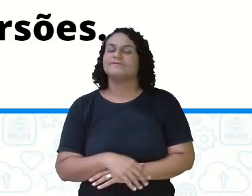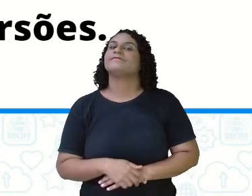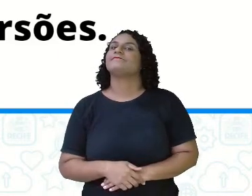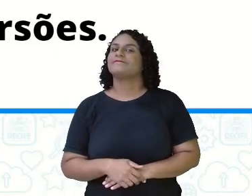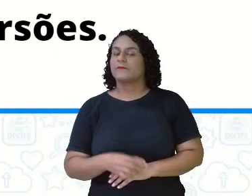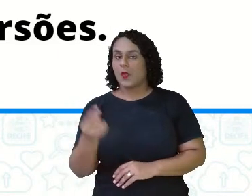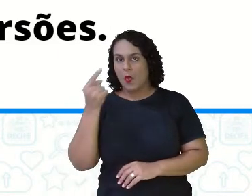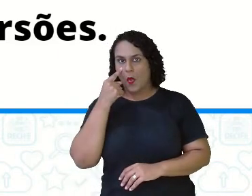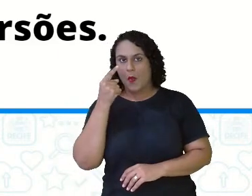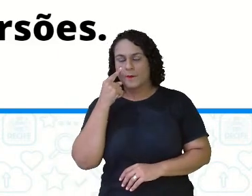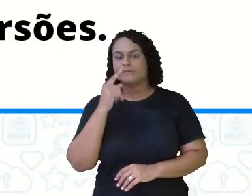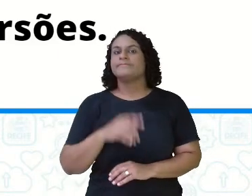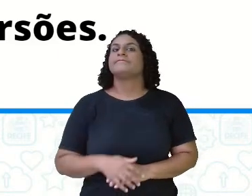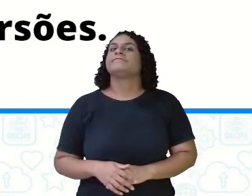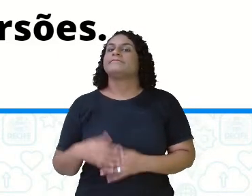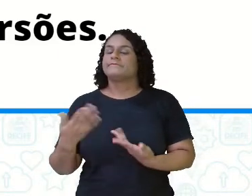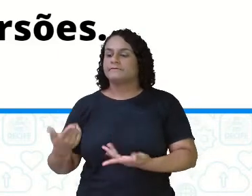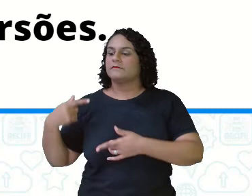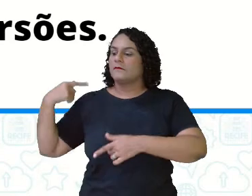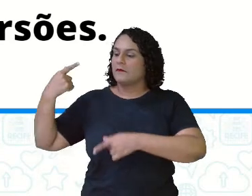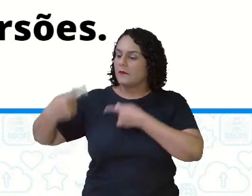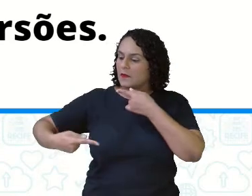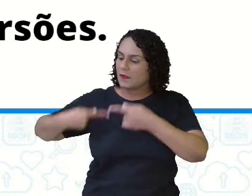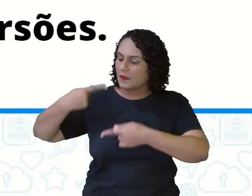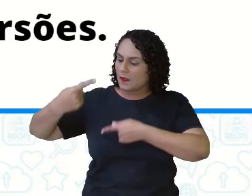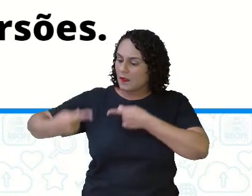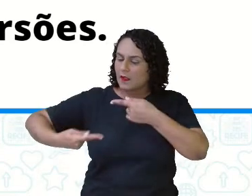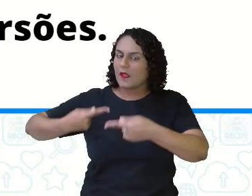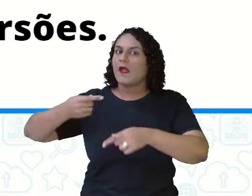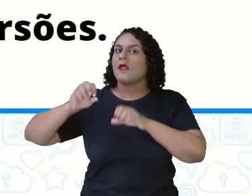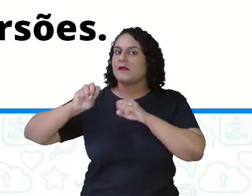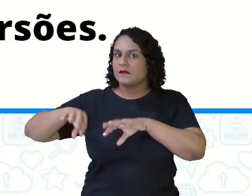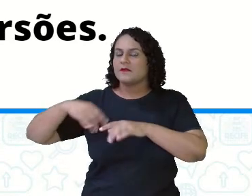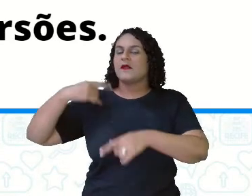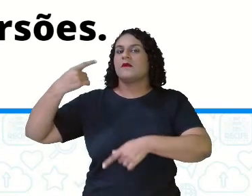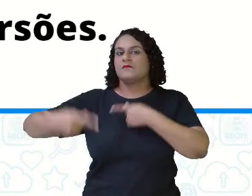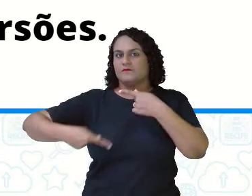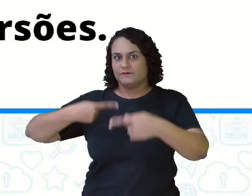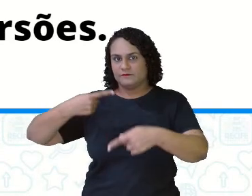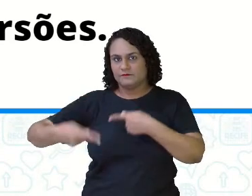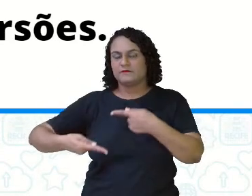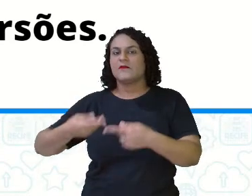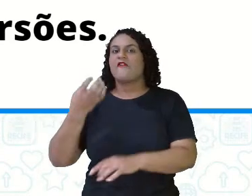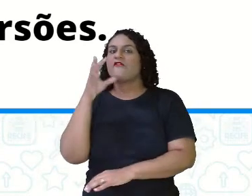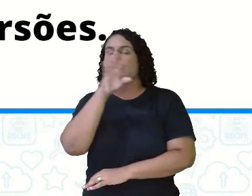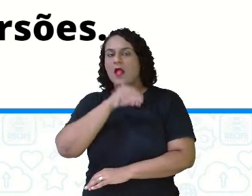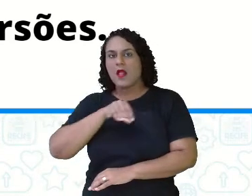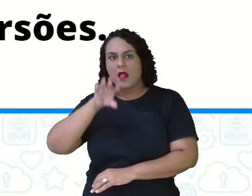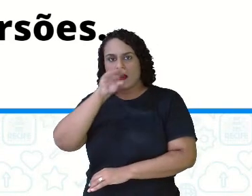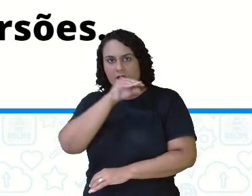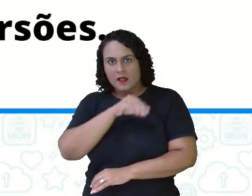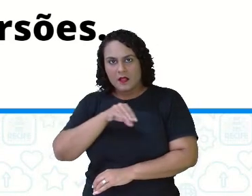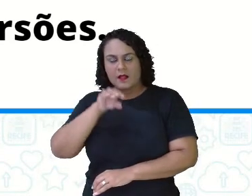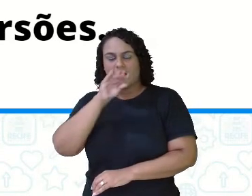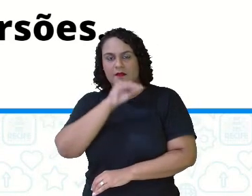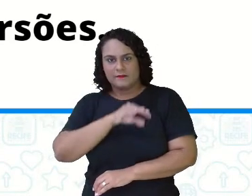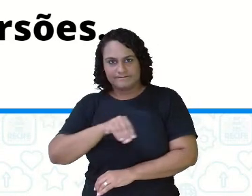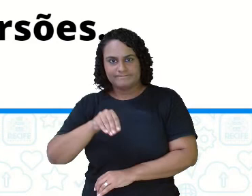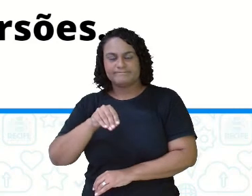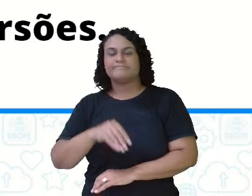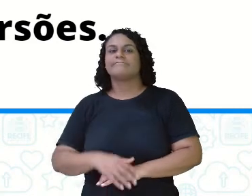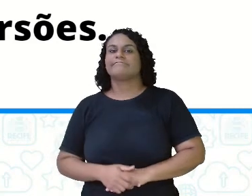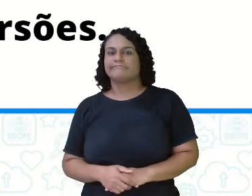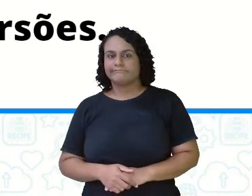disse aí, que é transmitida de geração em geração por via oral, ou seja, através da